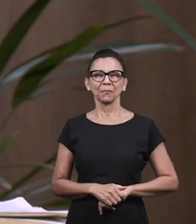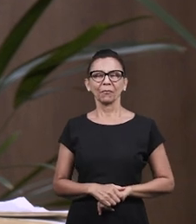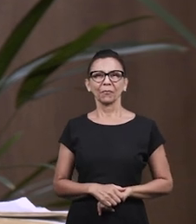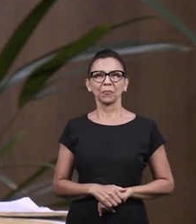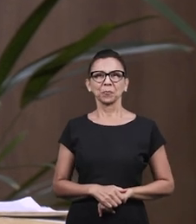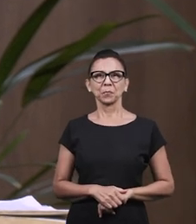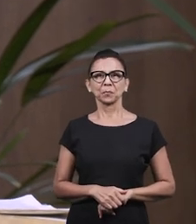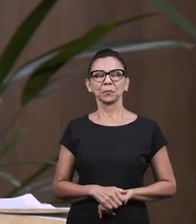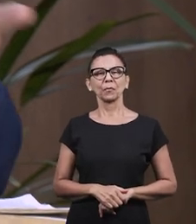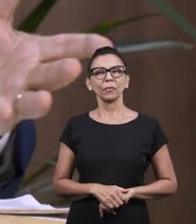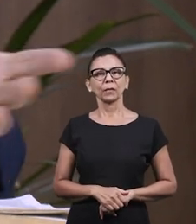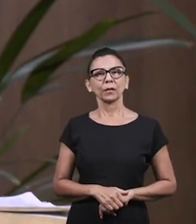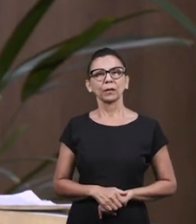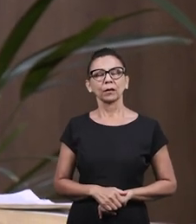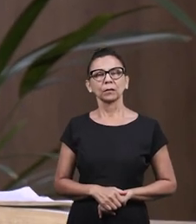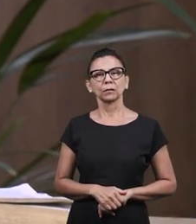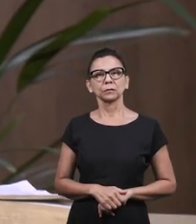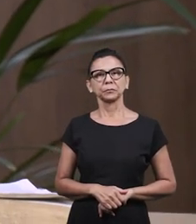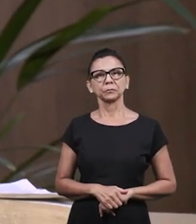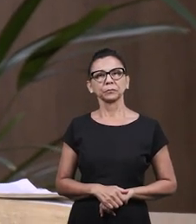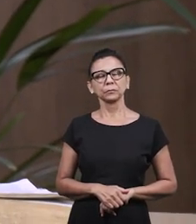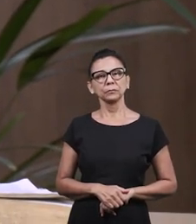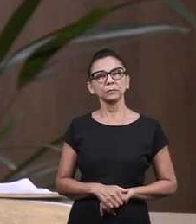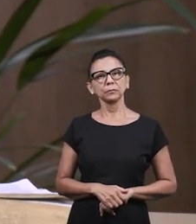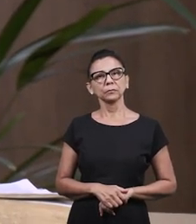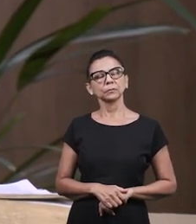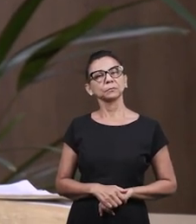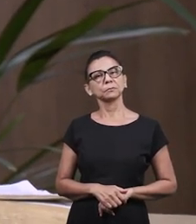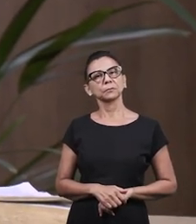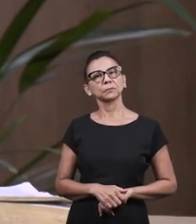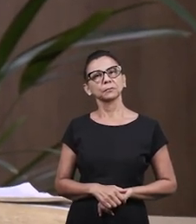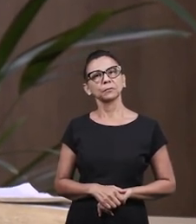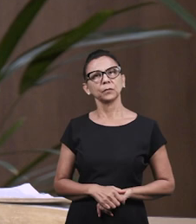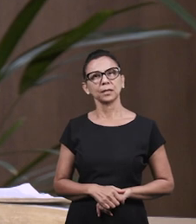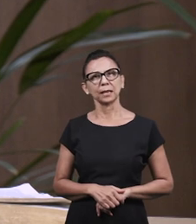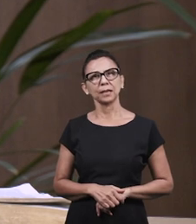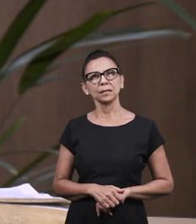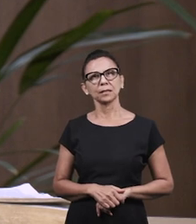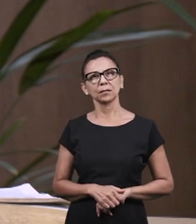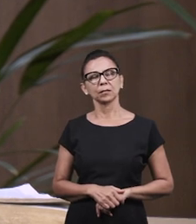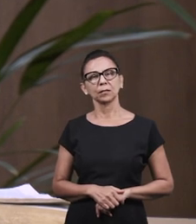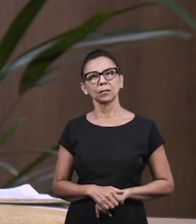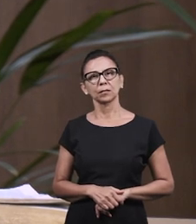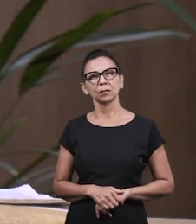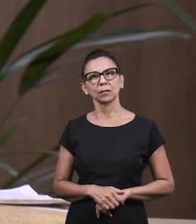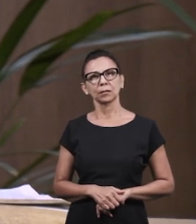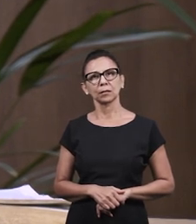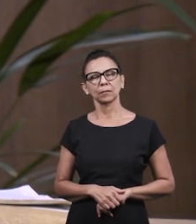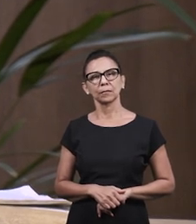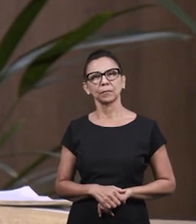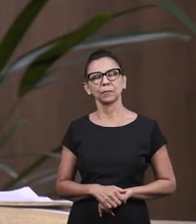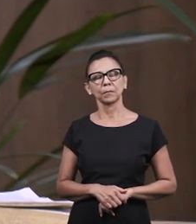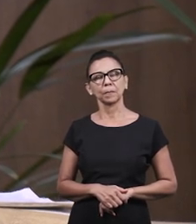é? Tudo passa rapidamente e nós voamos. E ele disse que